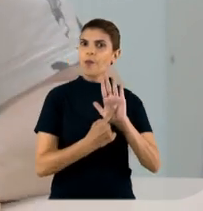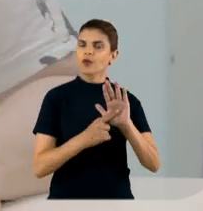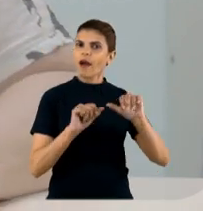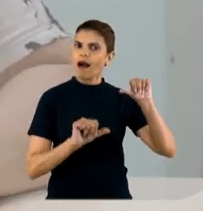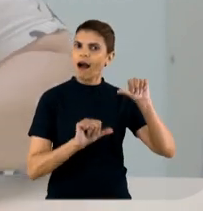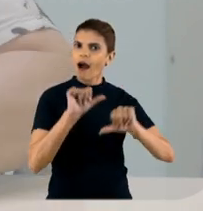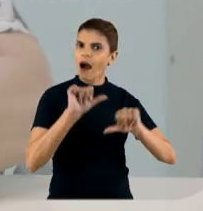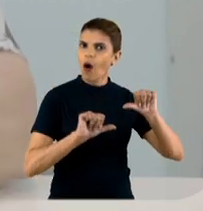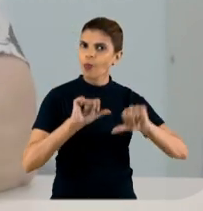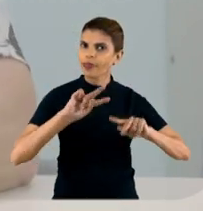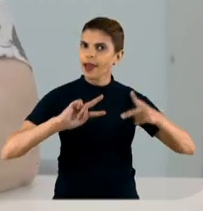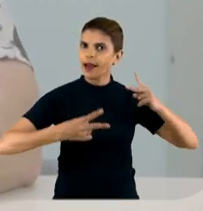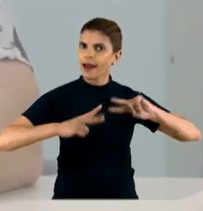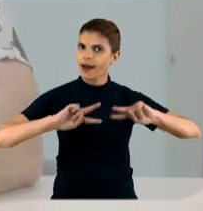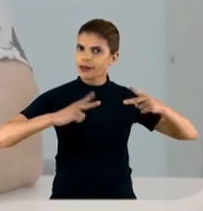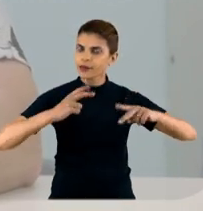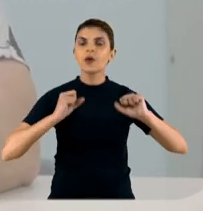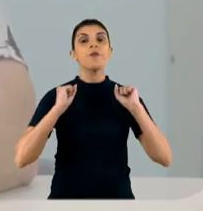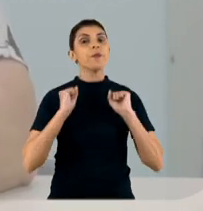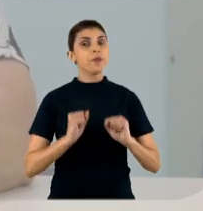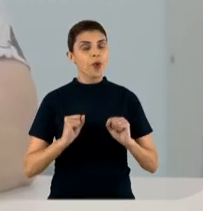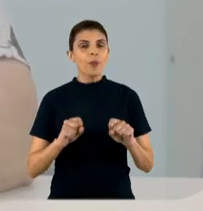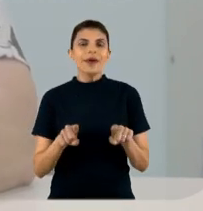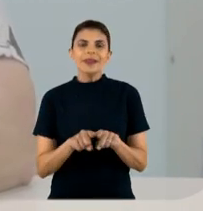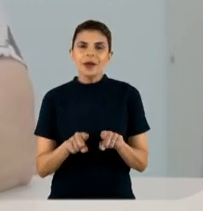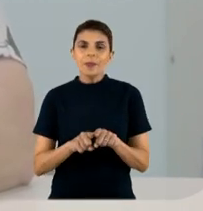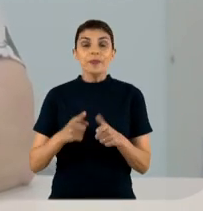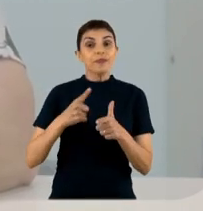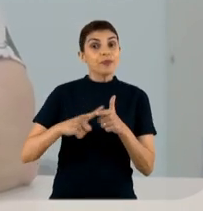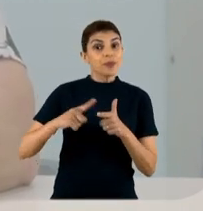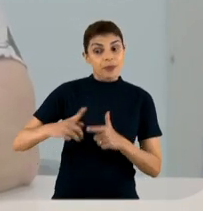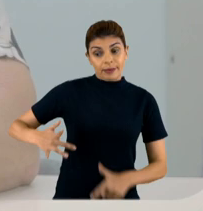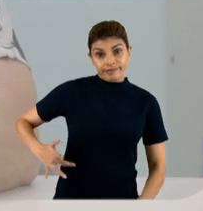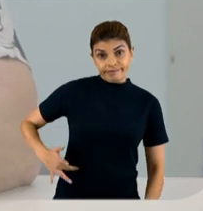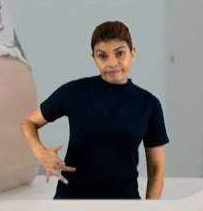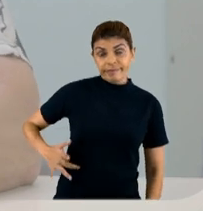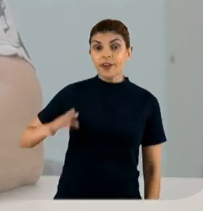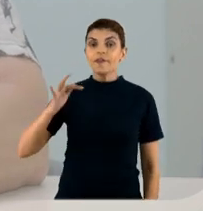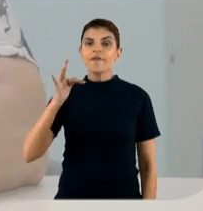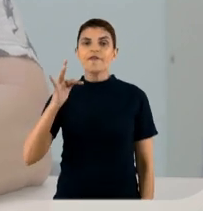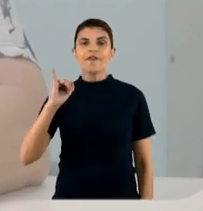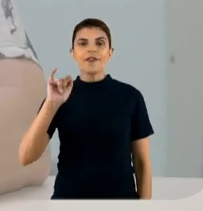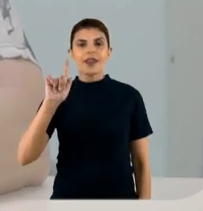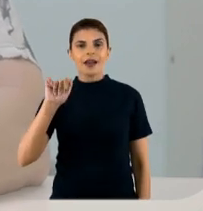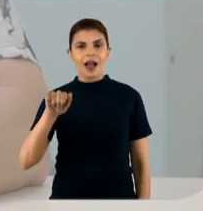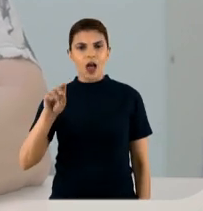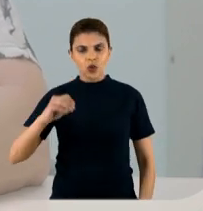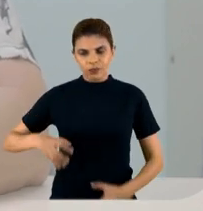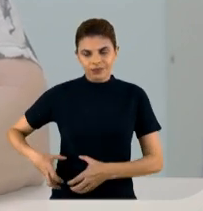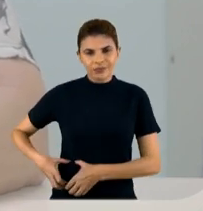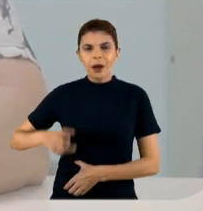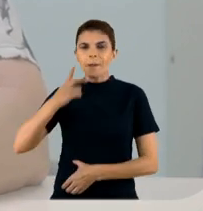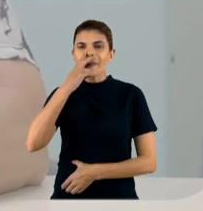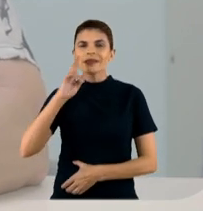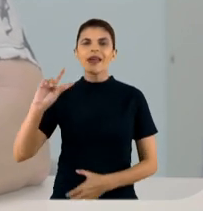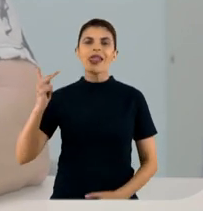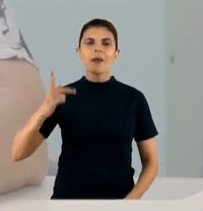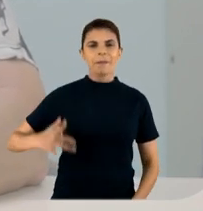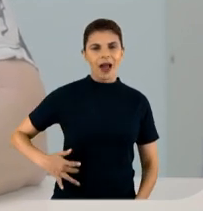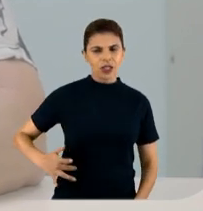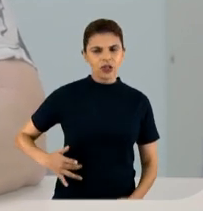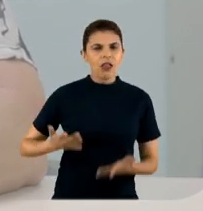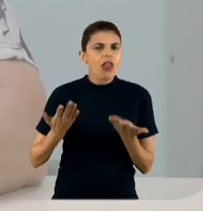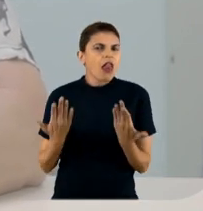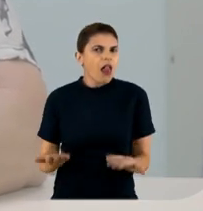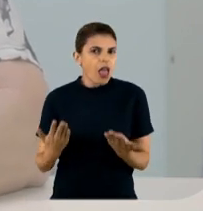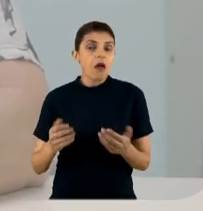ele pode ter pequenas alterações eh das enzimas do fígado né como se fosse um um uma hepatite leve alguma coisa assim